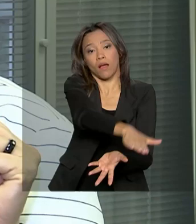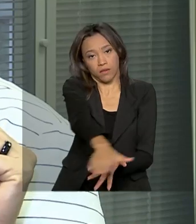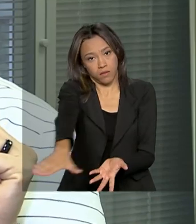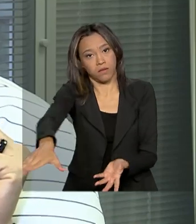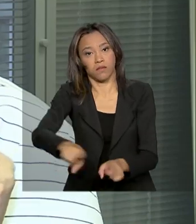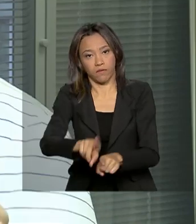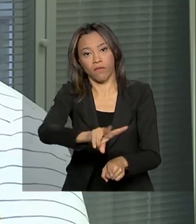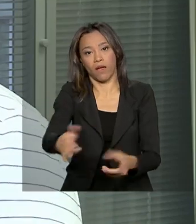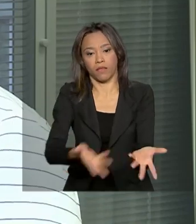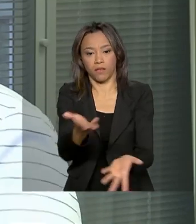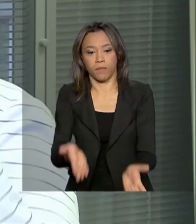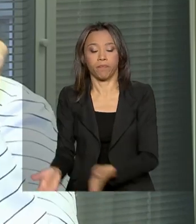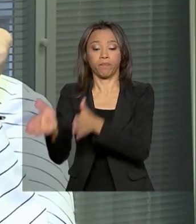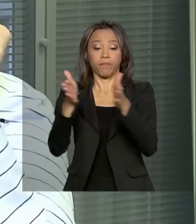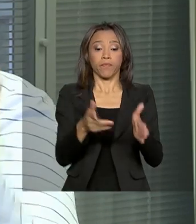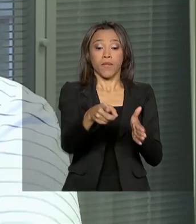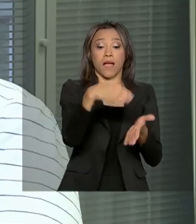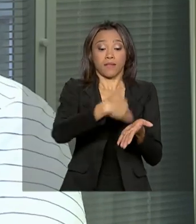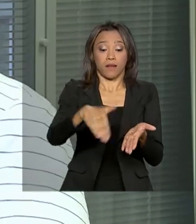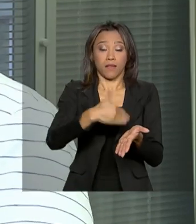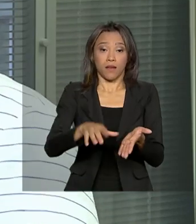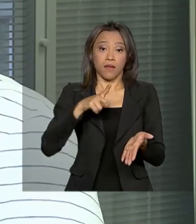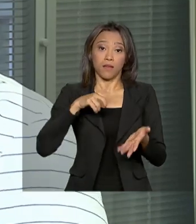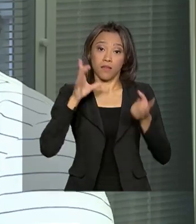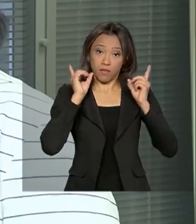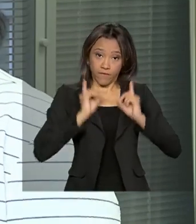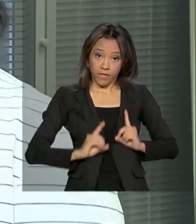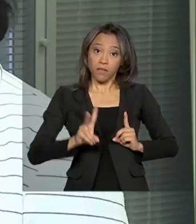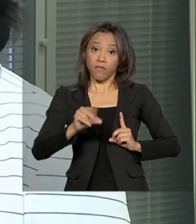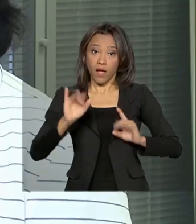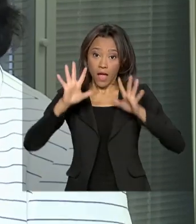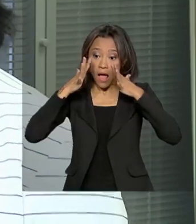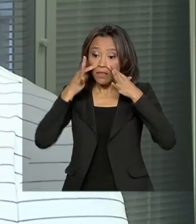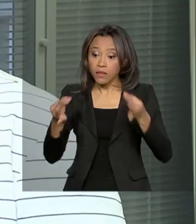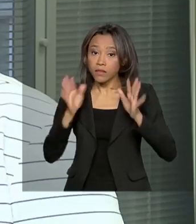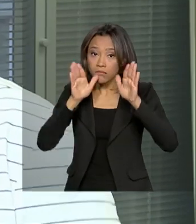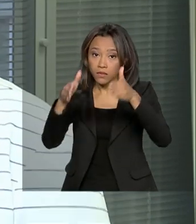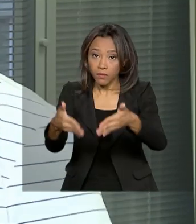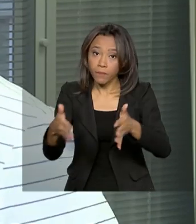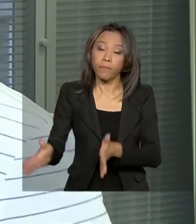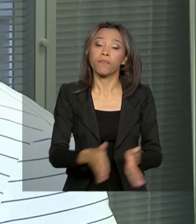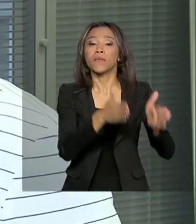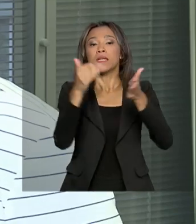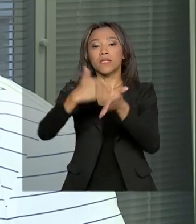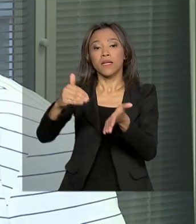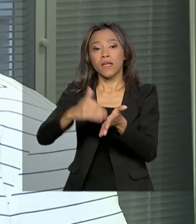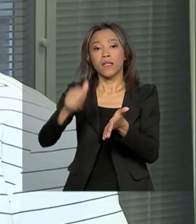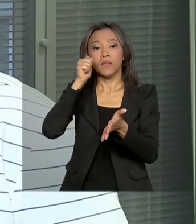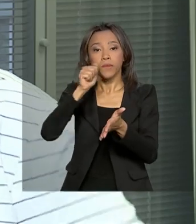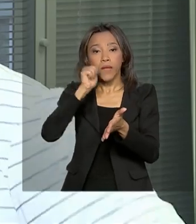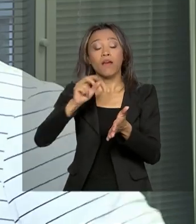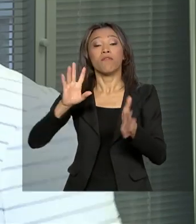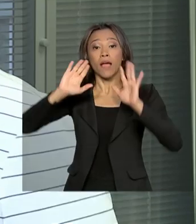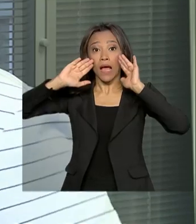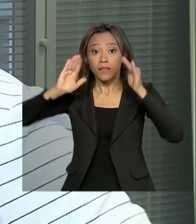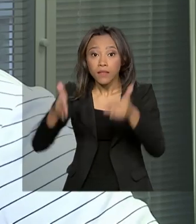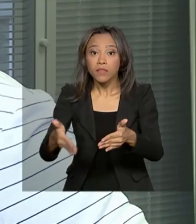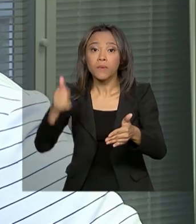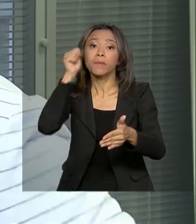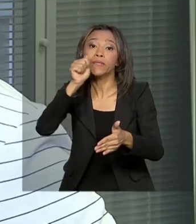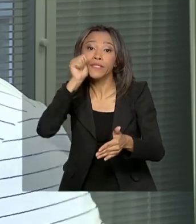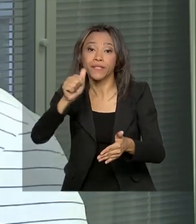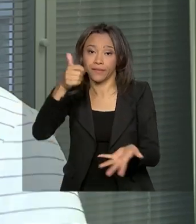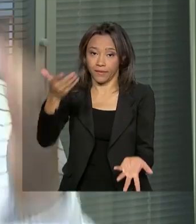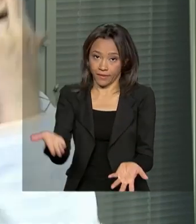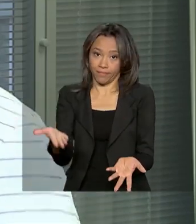Secretaria da Pessoa com Deficiência vai priorizar a criança com deficiência. A Secretaria da Mulher vai trabalhar a violência contra a menina. Eu não posso falar